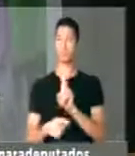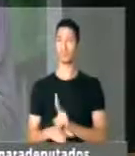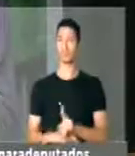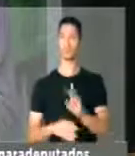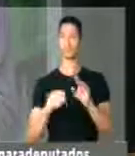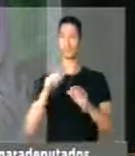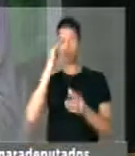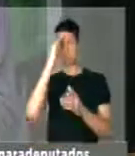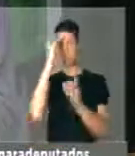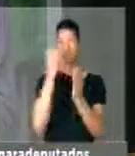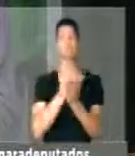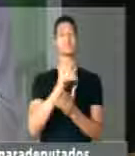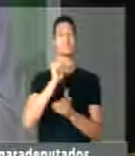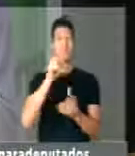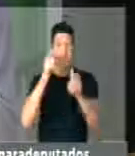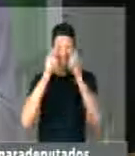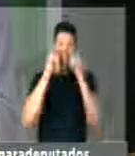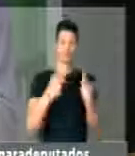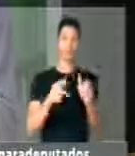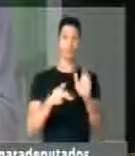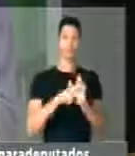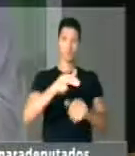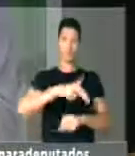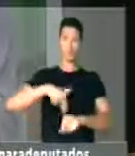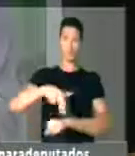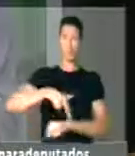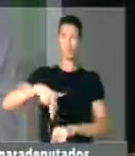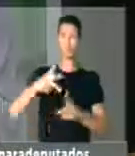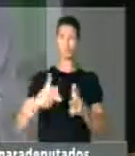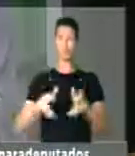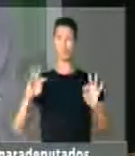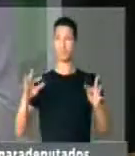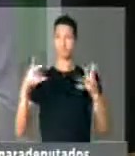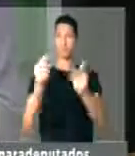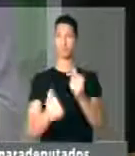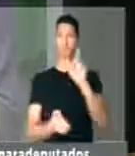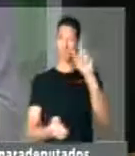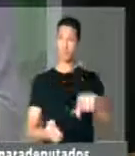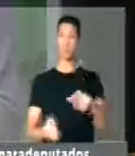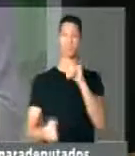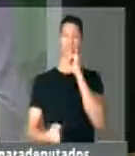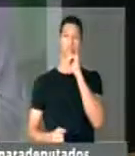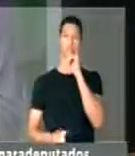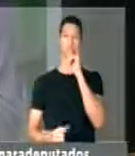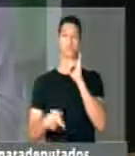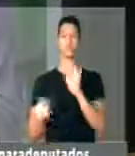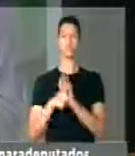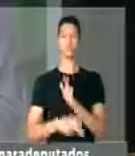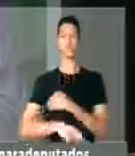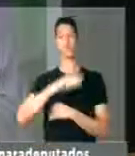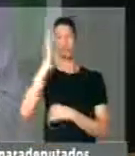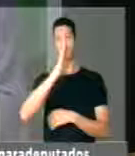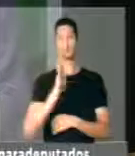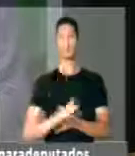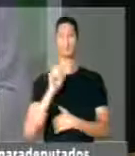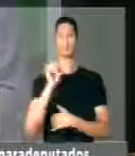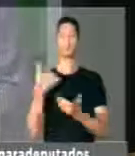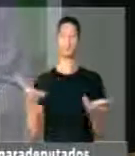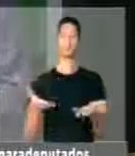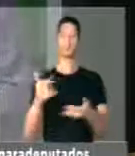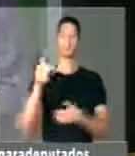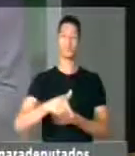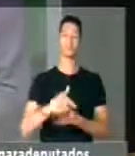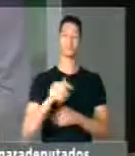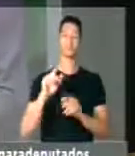de teses que interessam a nação como um todo. É esse exemplo de brasileiro que hoje